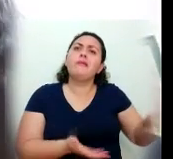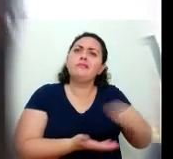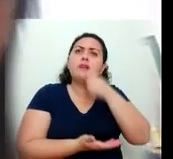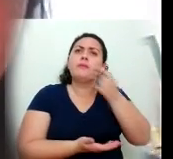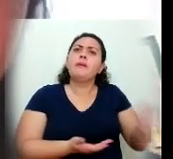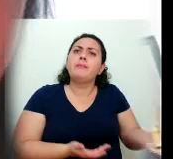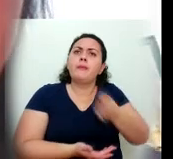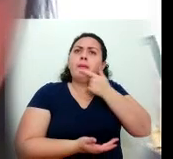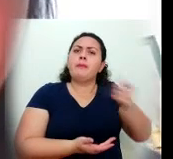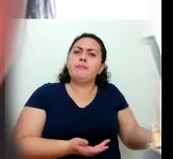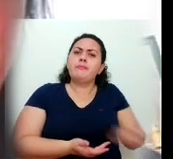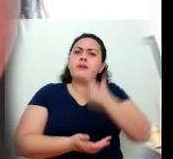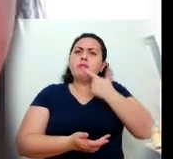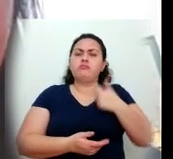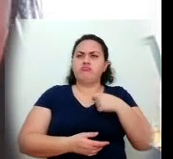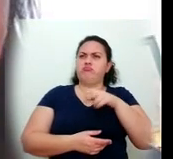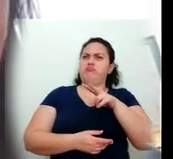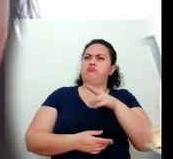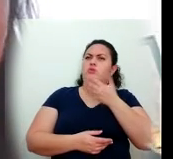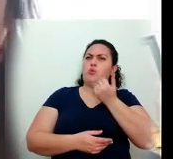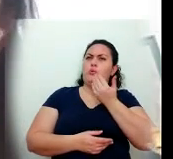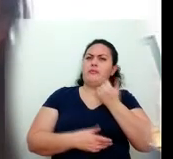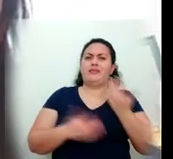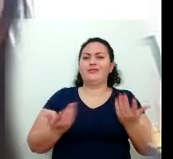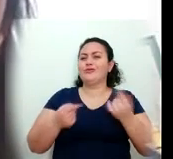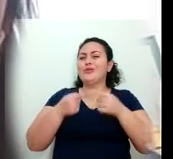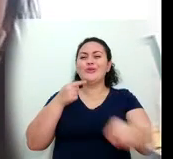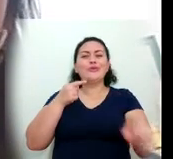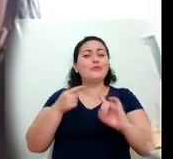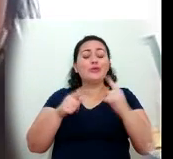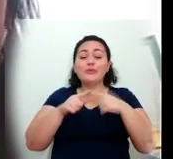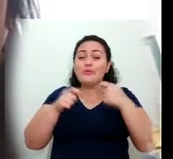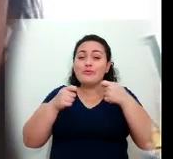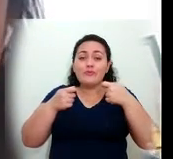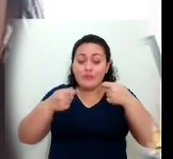comendo sem perceber, né? E aí, daqui a pouco,